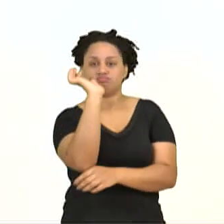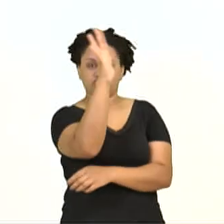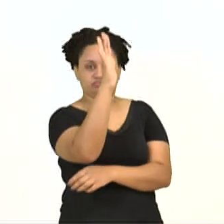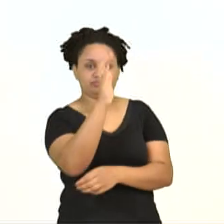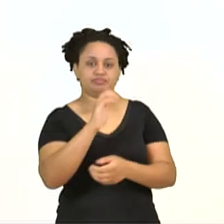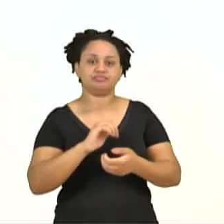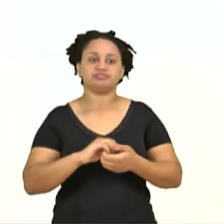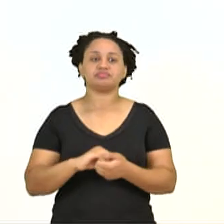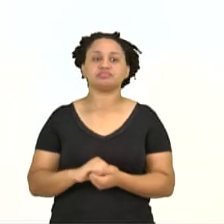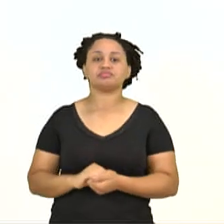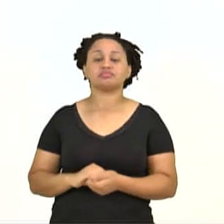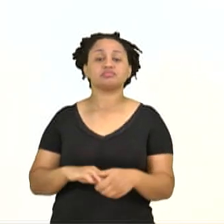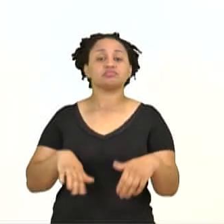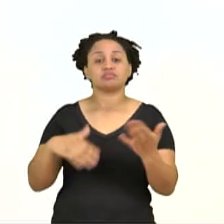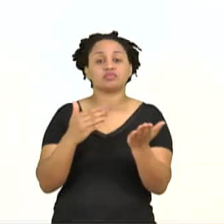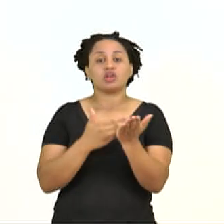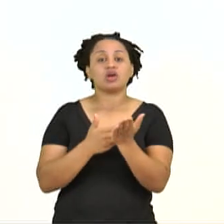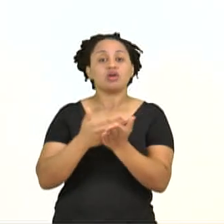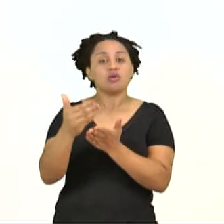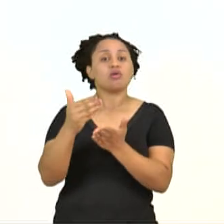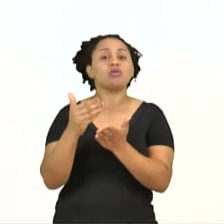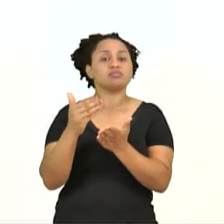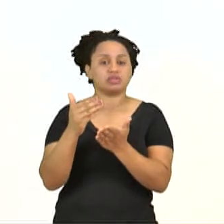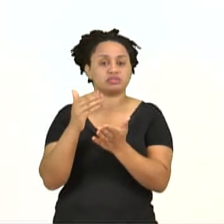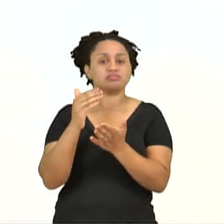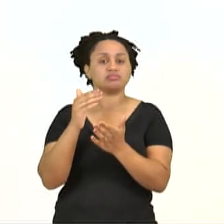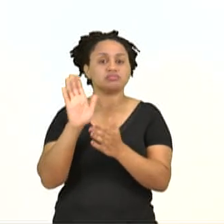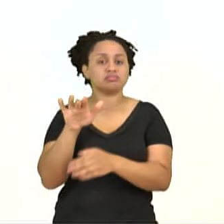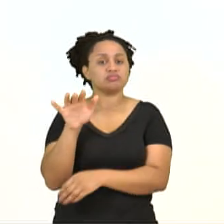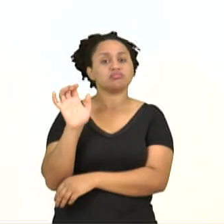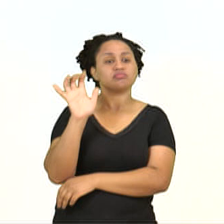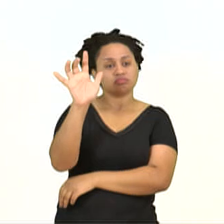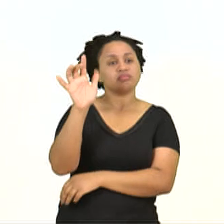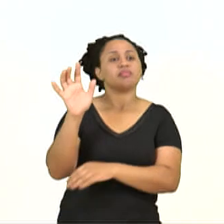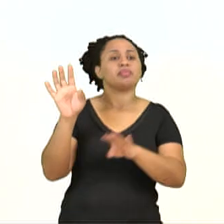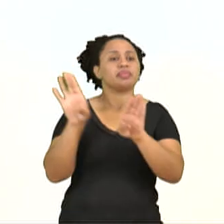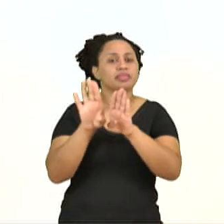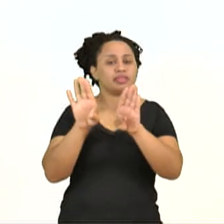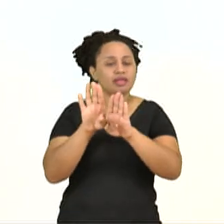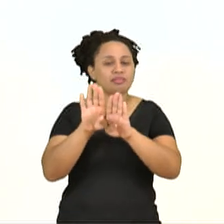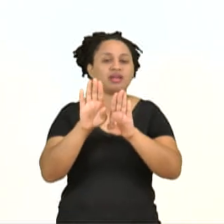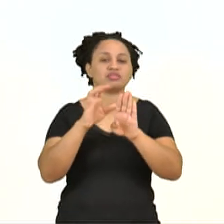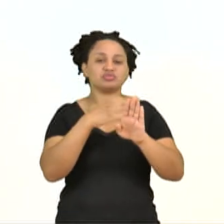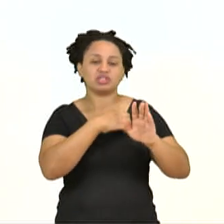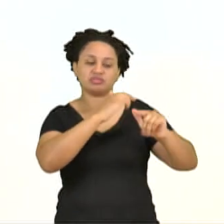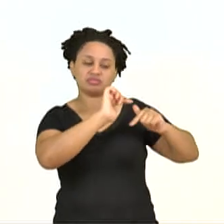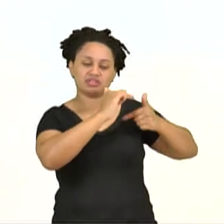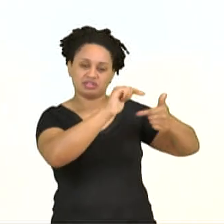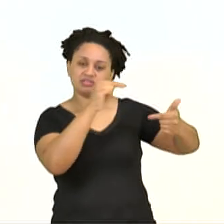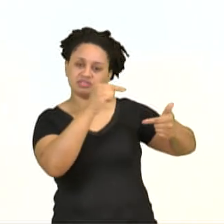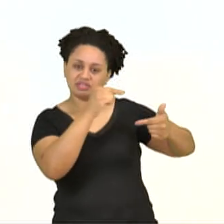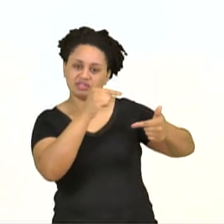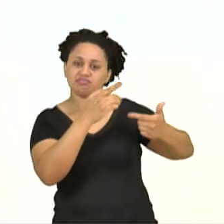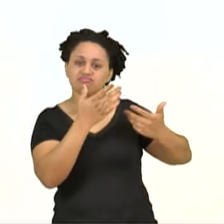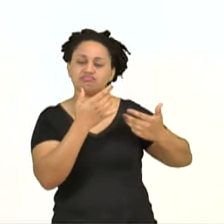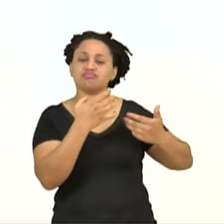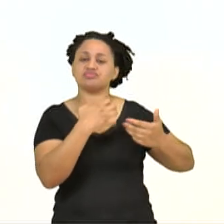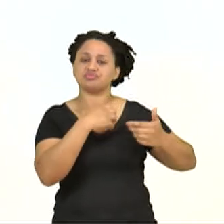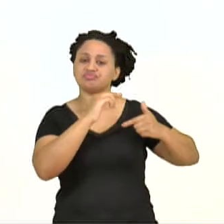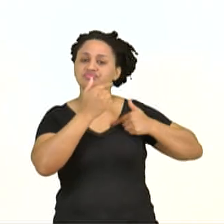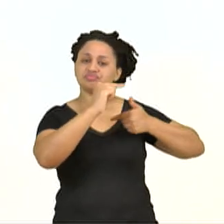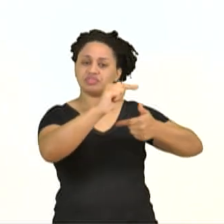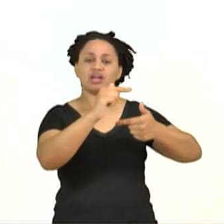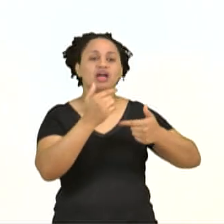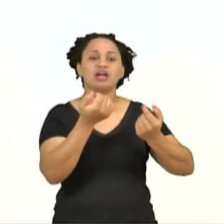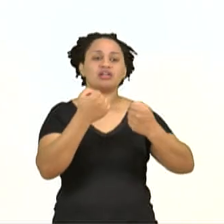O início de jogo do basquetebol é igual ao tradicional. Basquetebol em cadeira de rodas é igual ao tradicional. Precisa